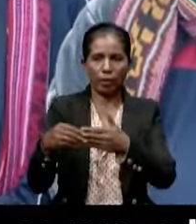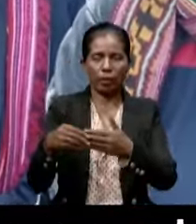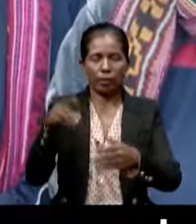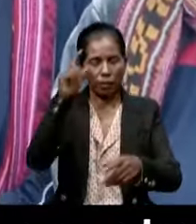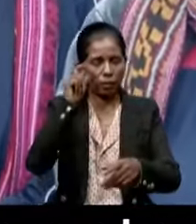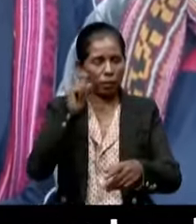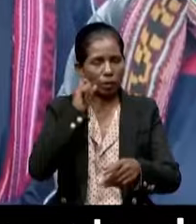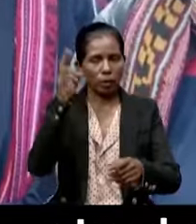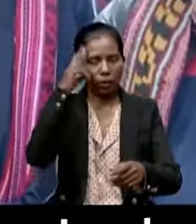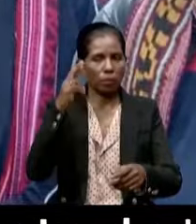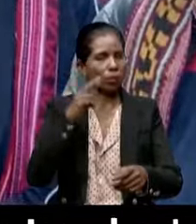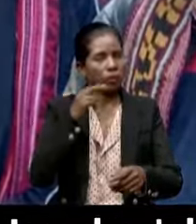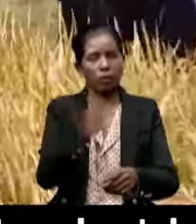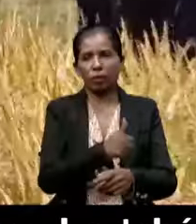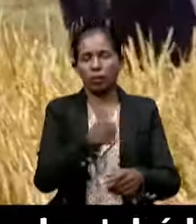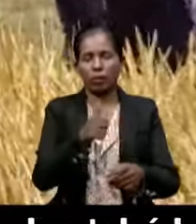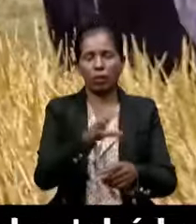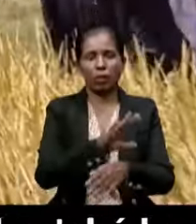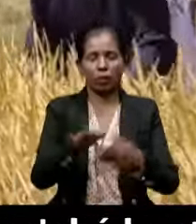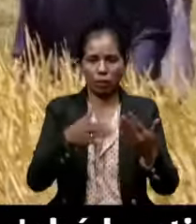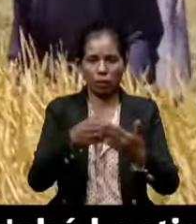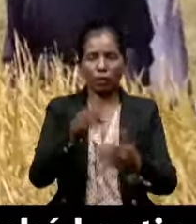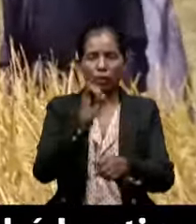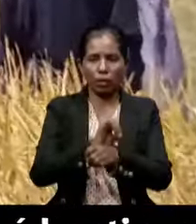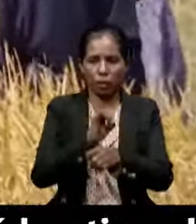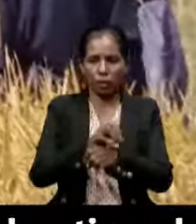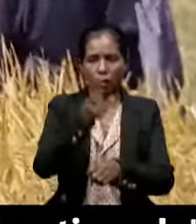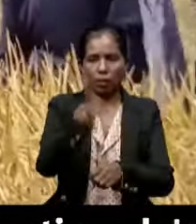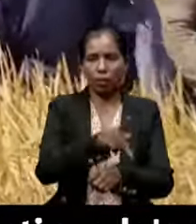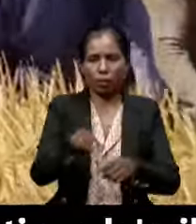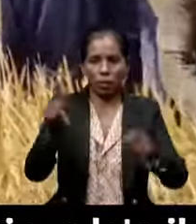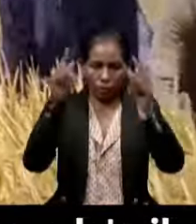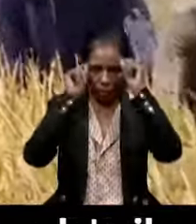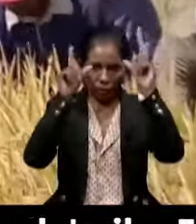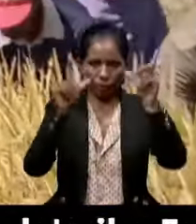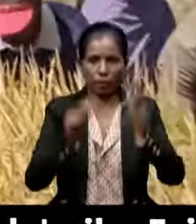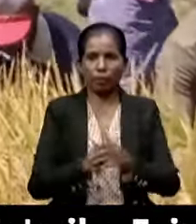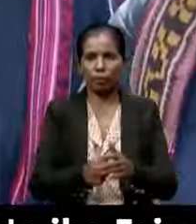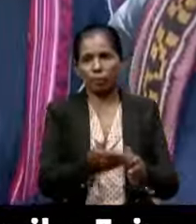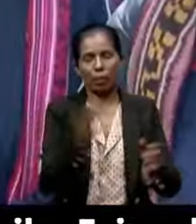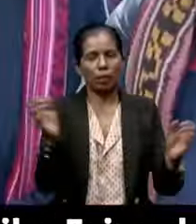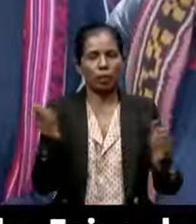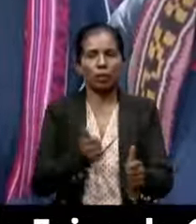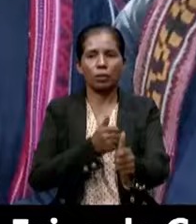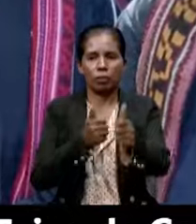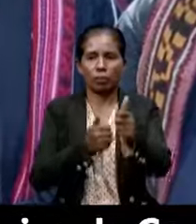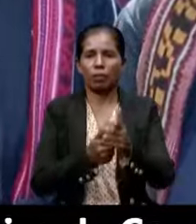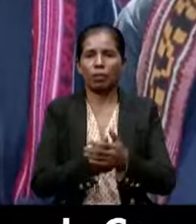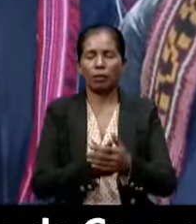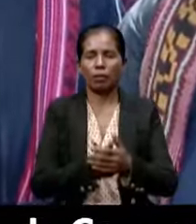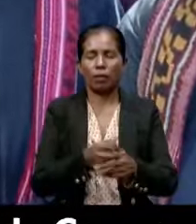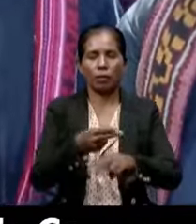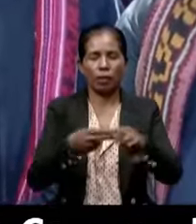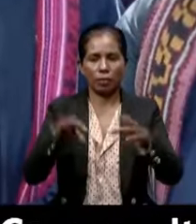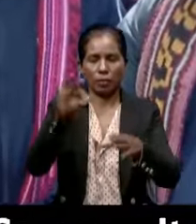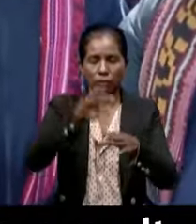mang ramdol sel celu. No lideri masimu igreja katolika Timor Leste. Imi lakui banate tir. Liman